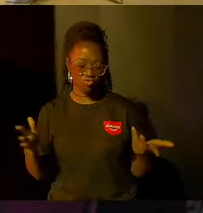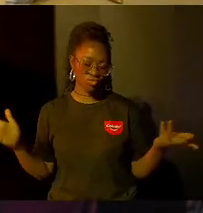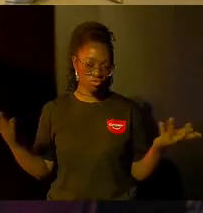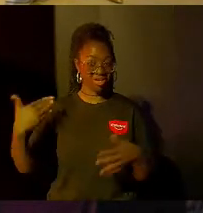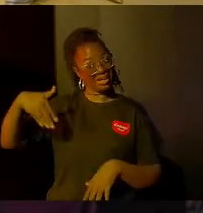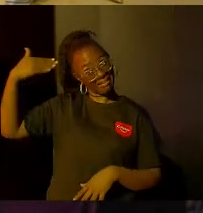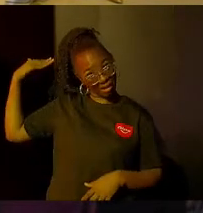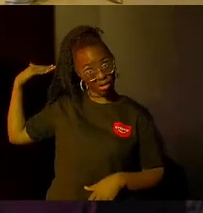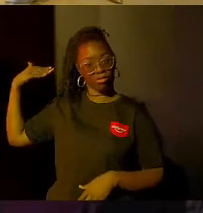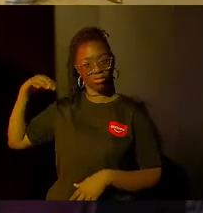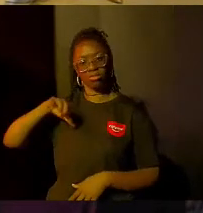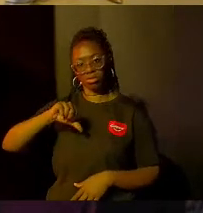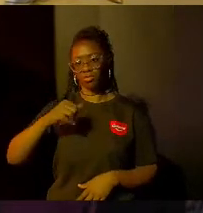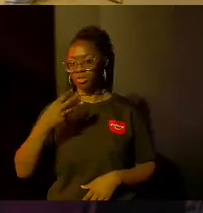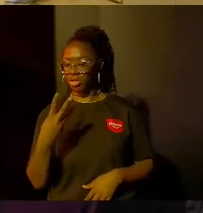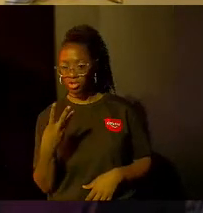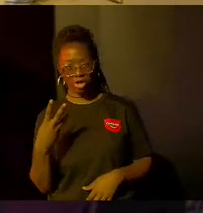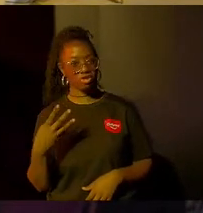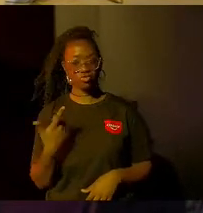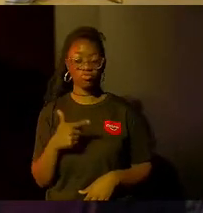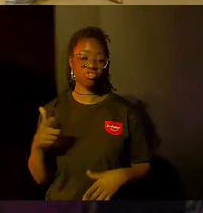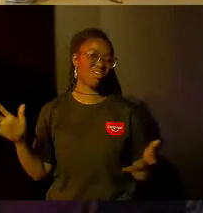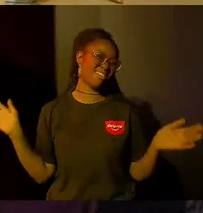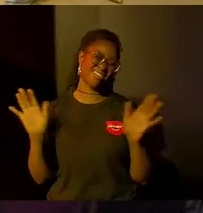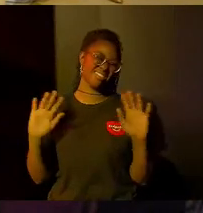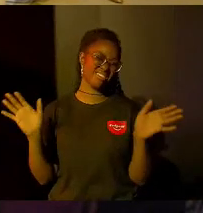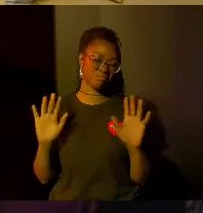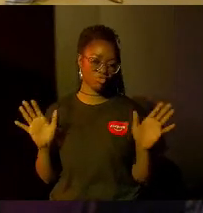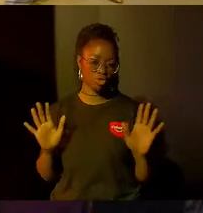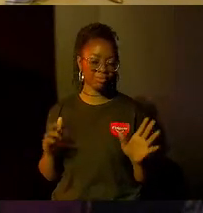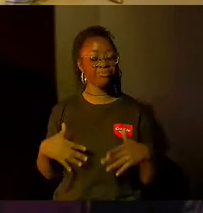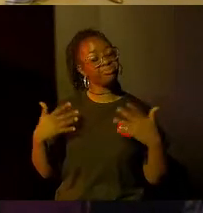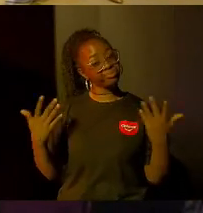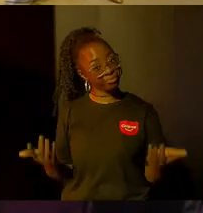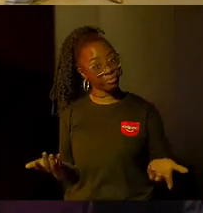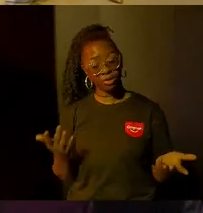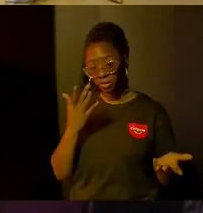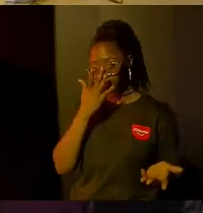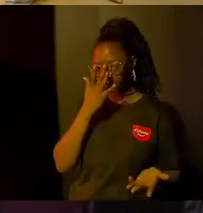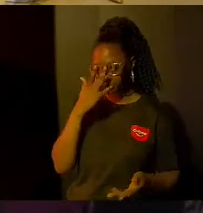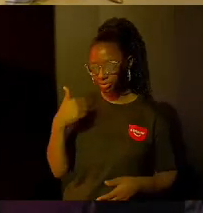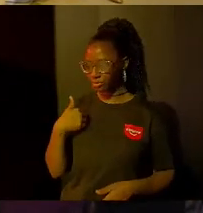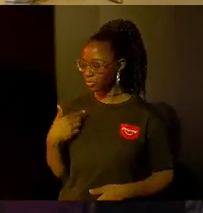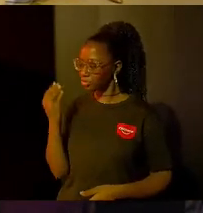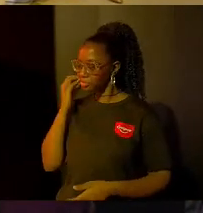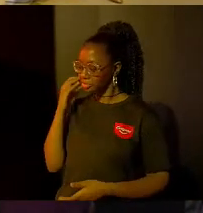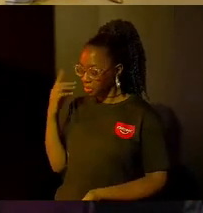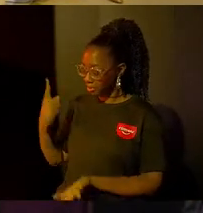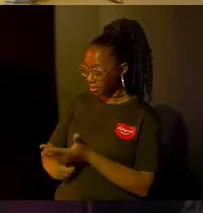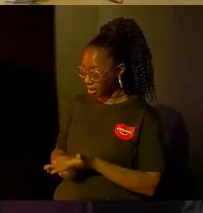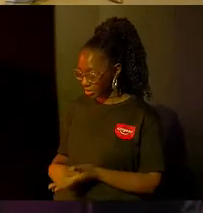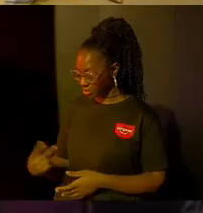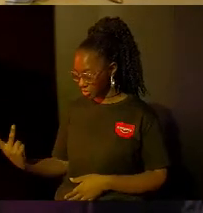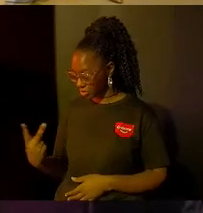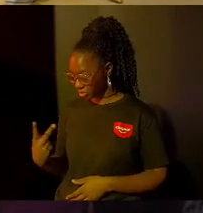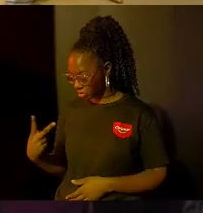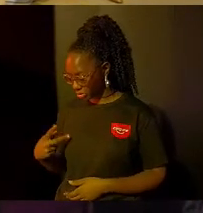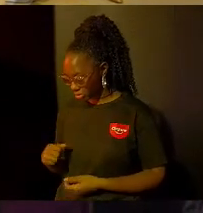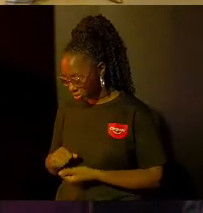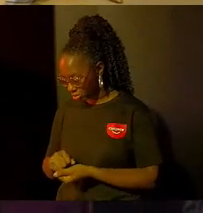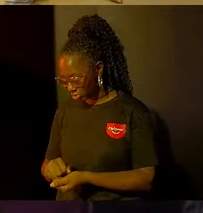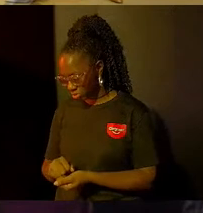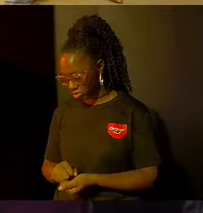naquele momento não havia cura não havia absolutamente nada então fiz um tentei fazer um pacto com ele vamos escrever juntos